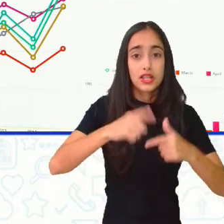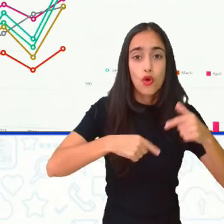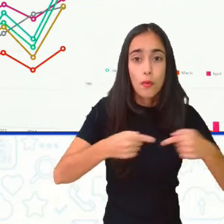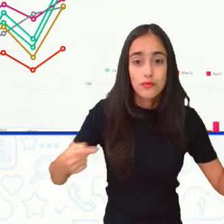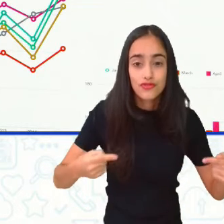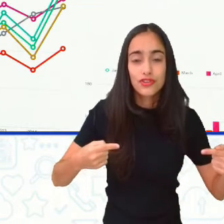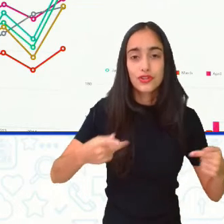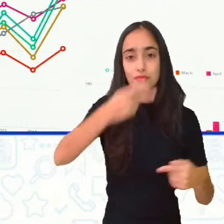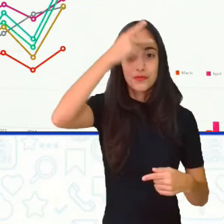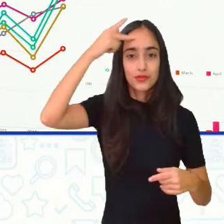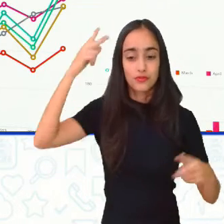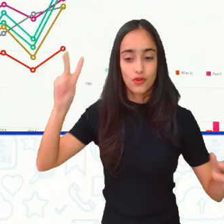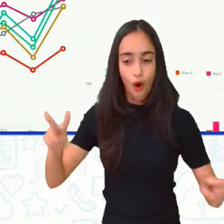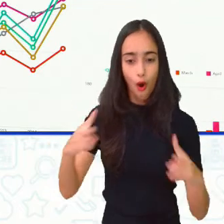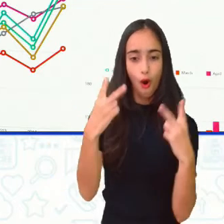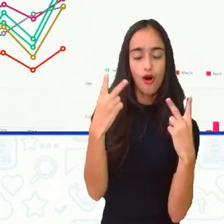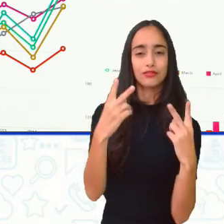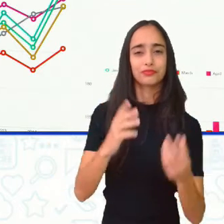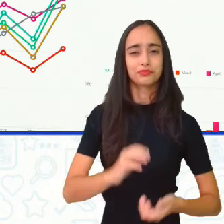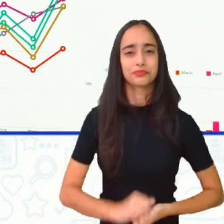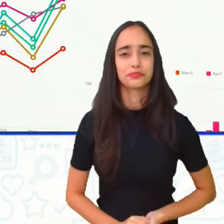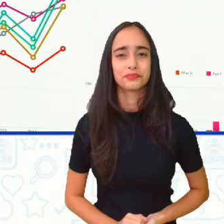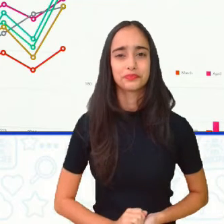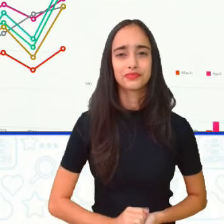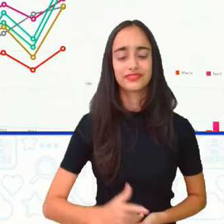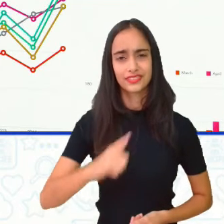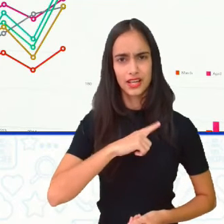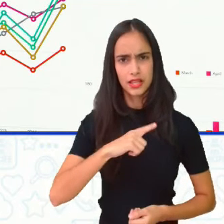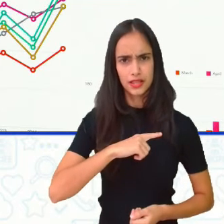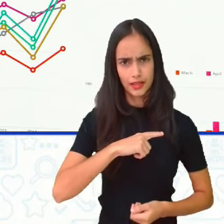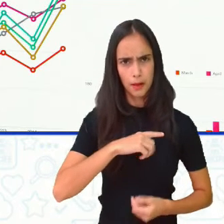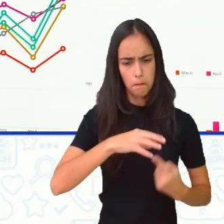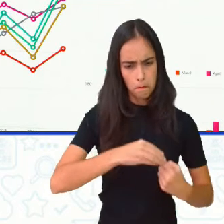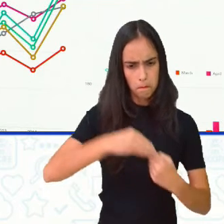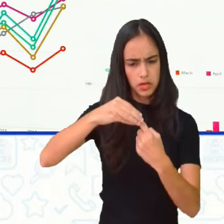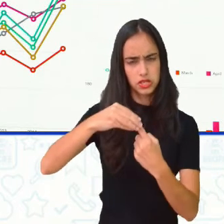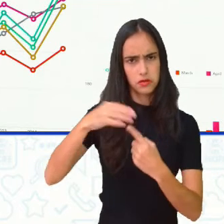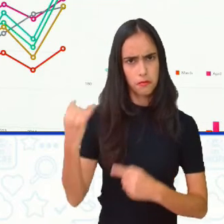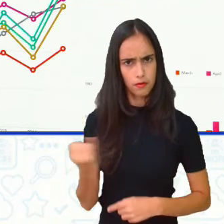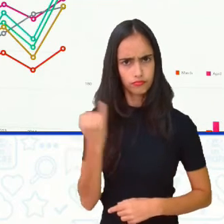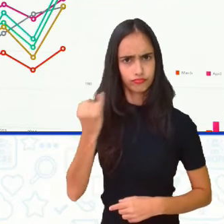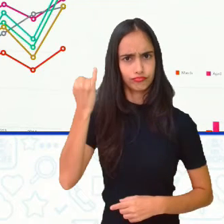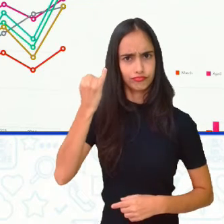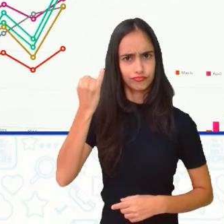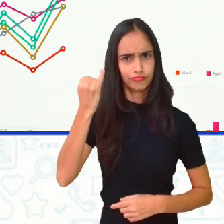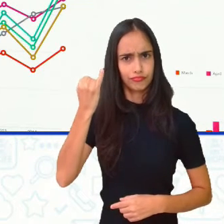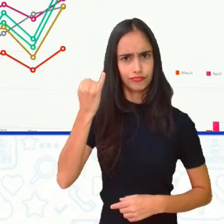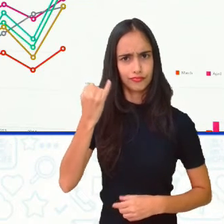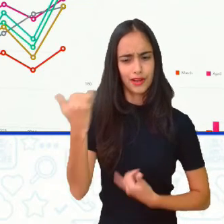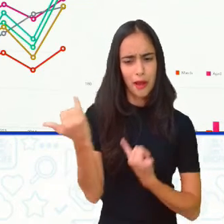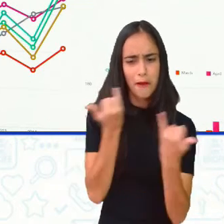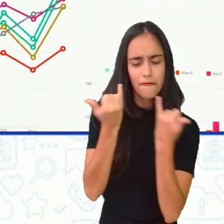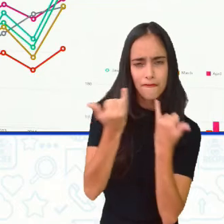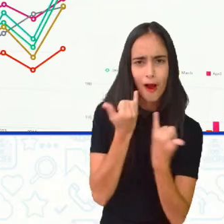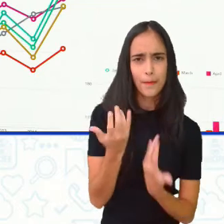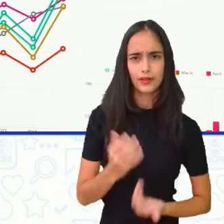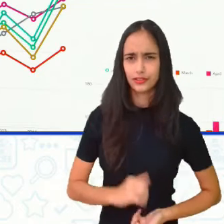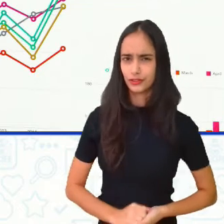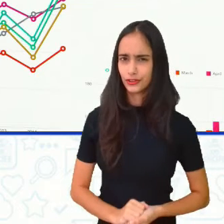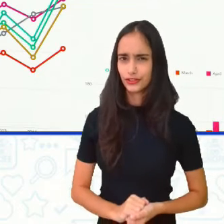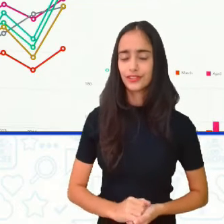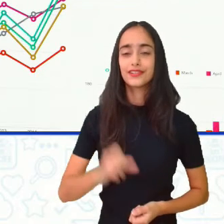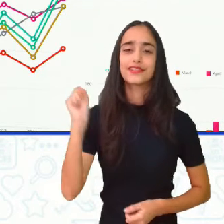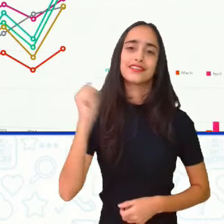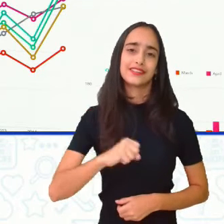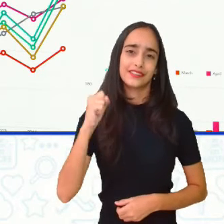da matéria? Tem. Eu consigo fazer a recuperação daquilo que foi dito na matéria da revista, ao mesmo